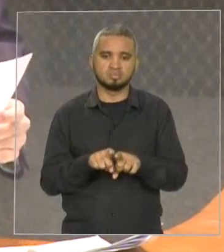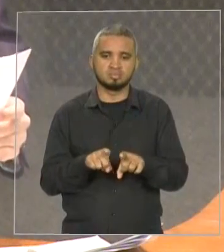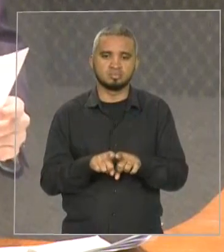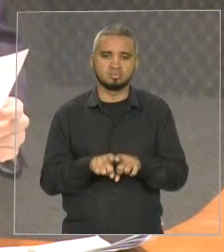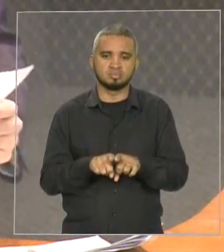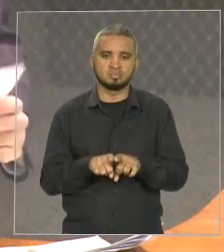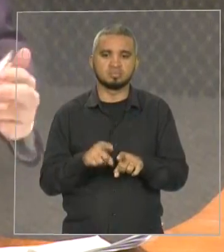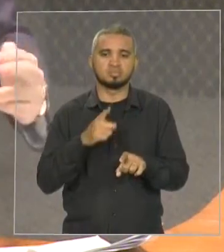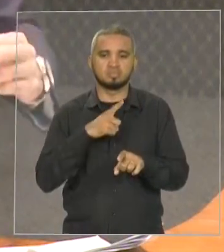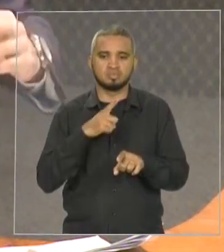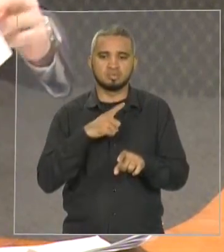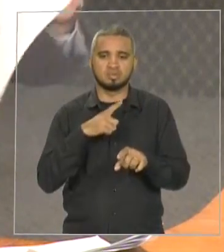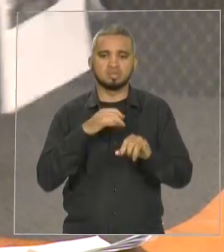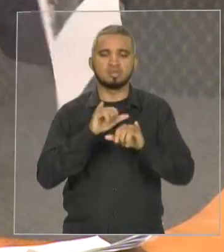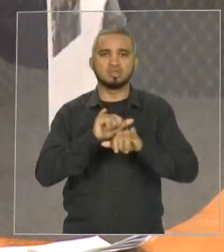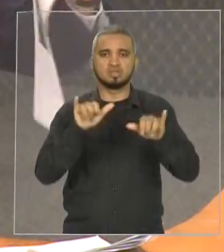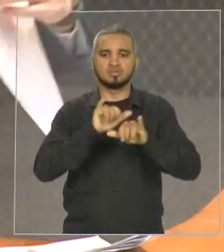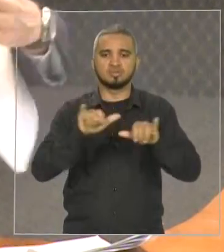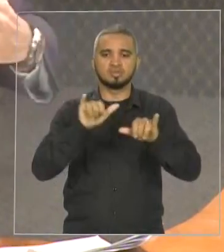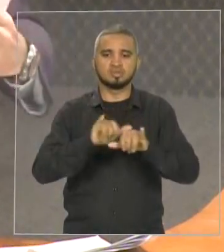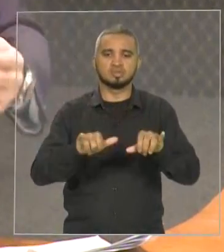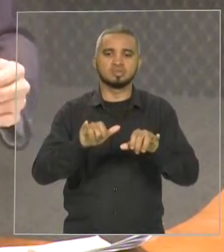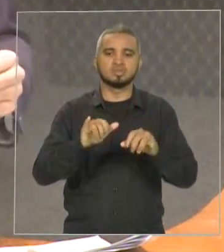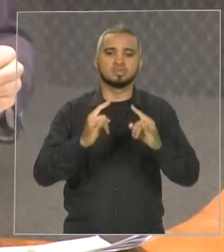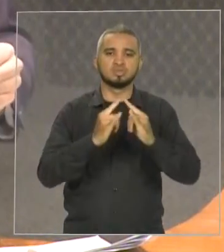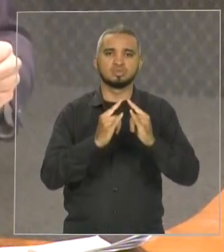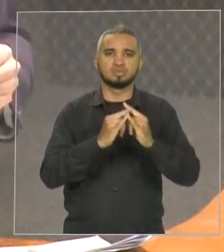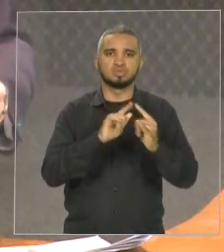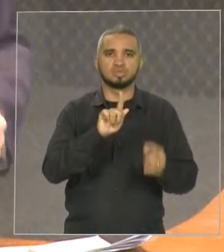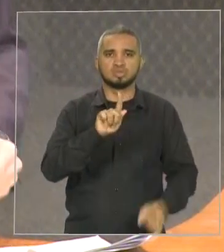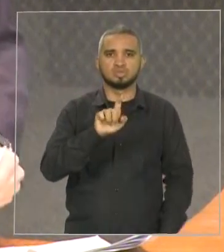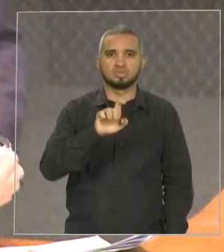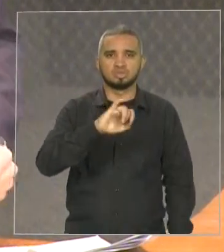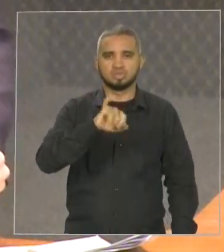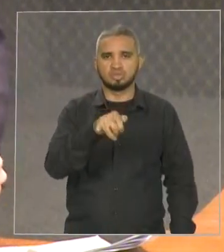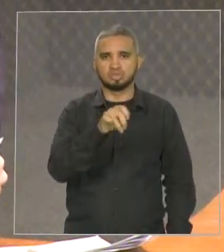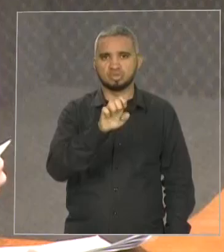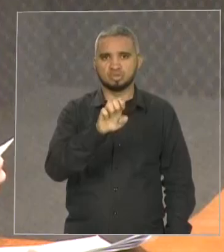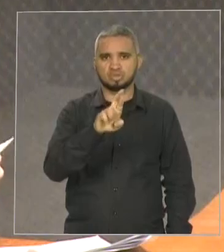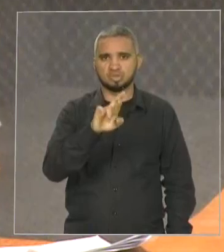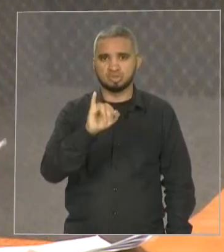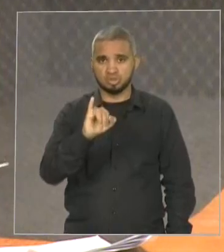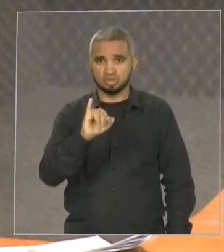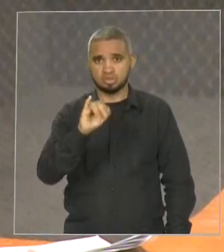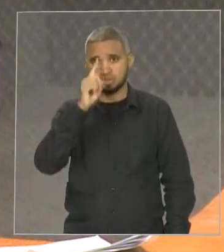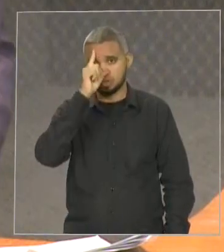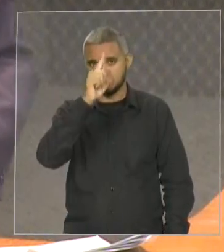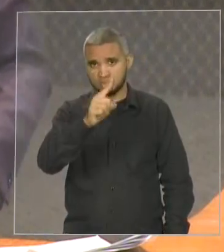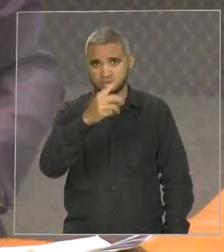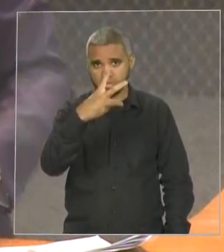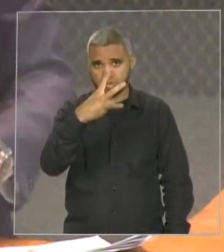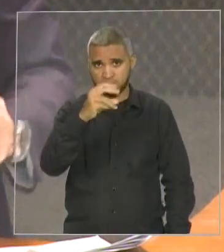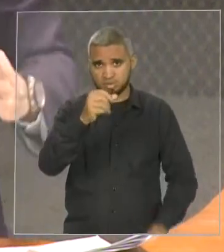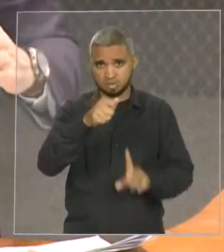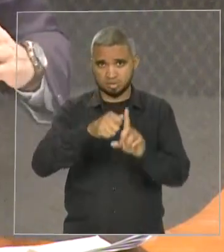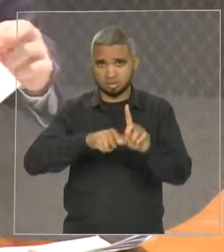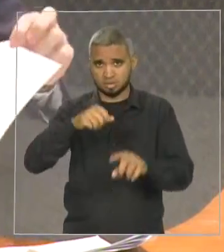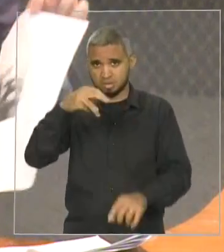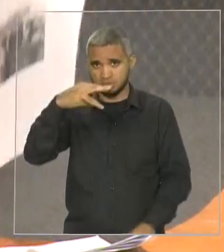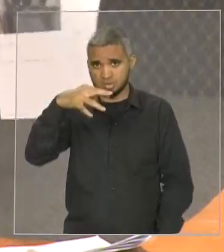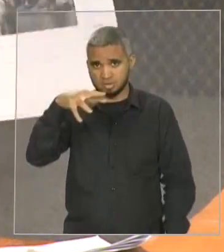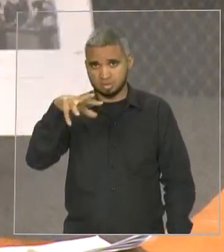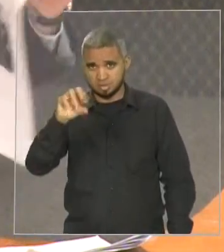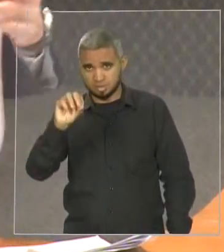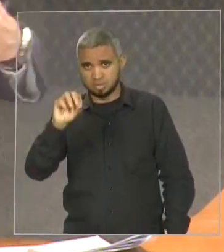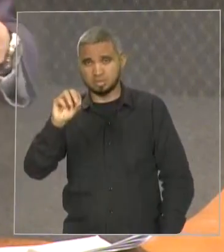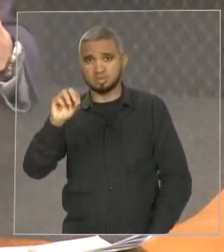de divulgação feita pelo Instituto Geri, na data do dia 30 de março de 2015, portanto, antes